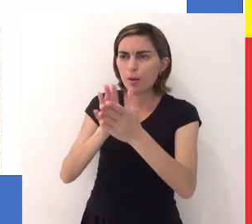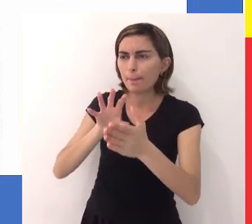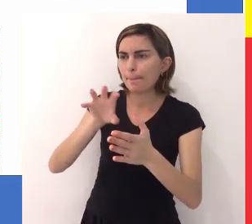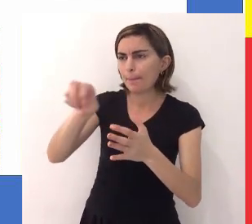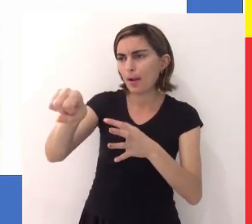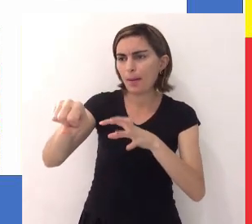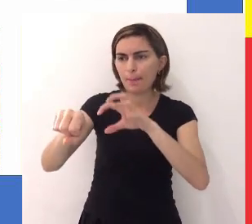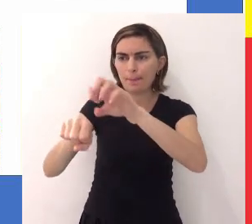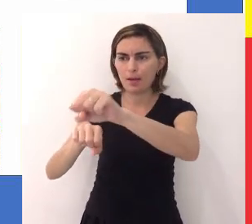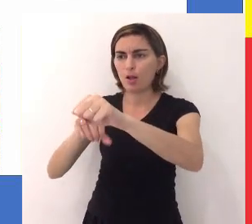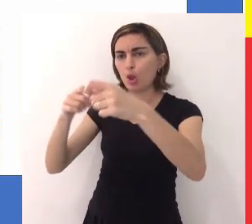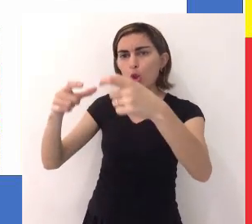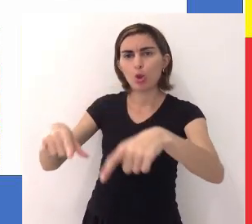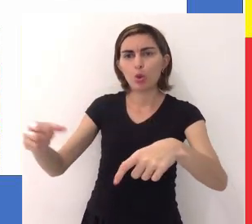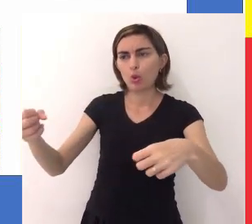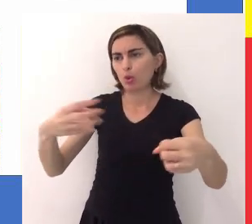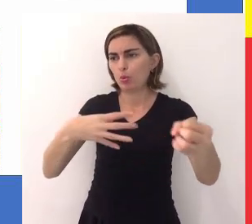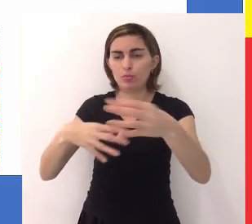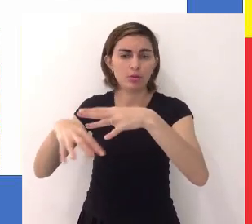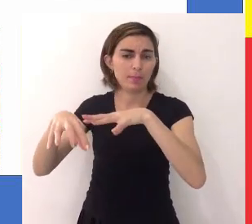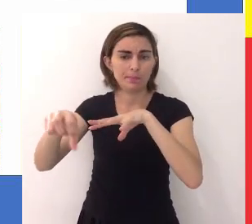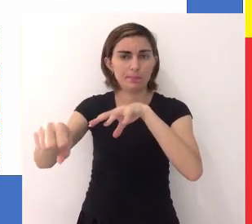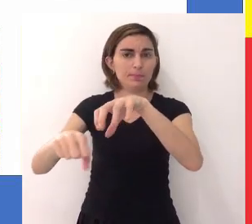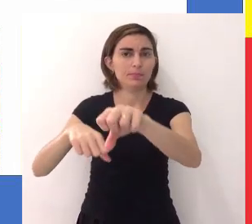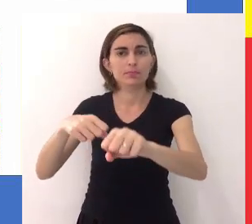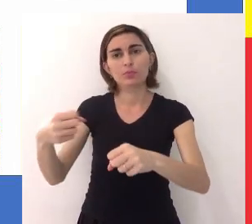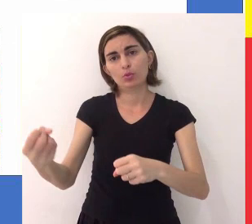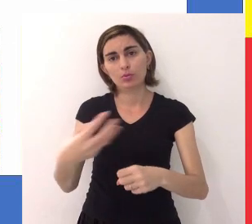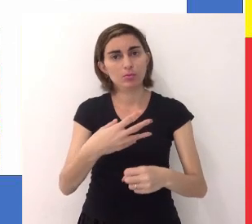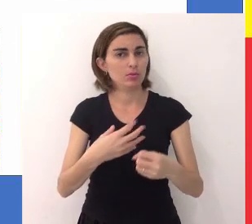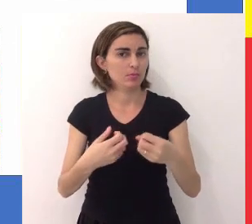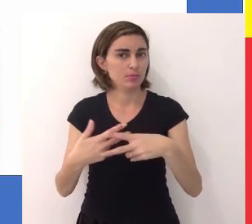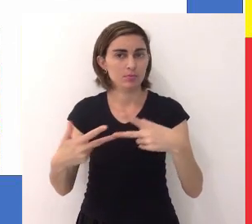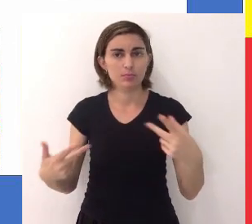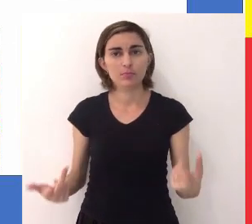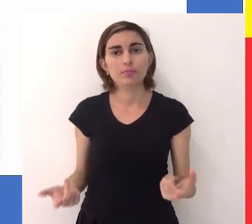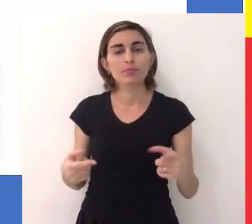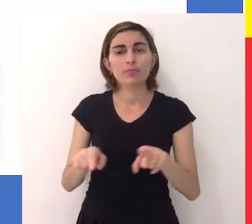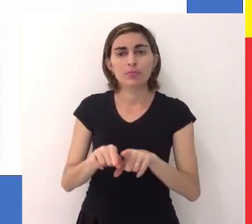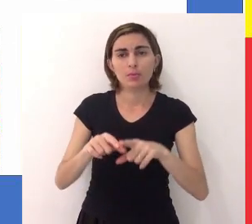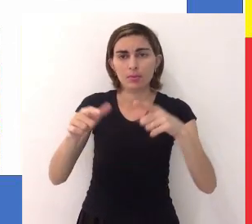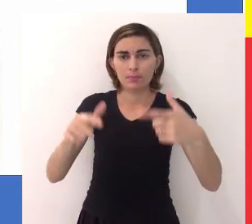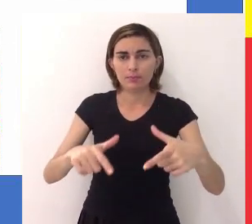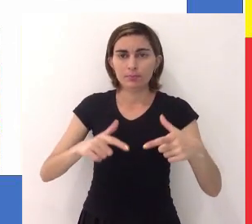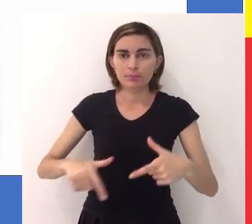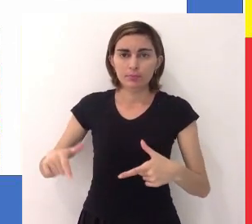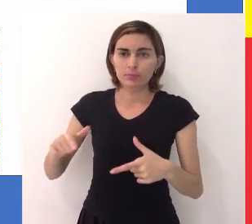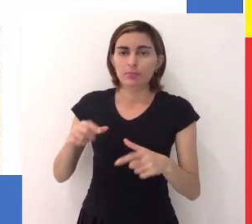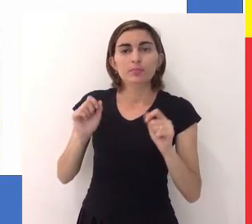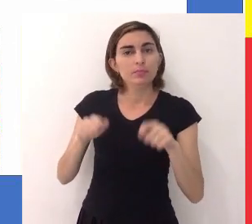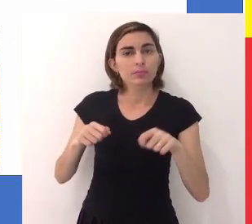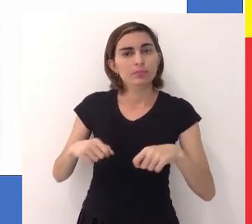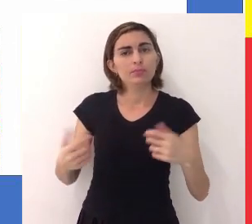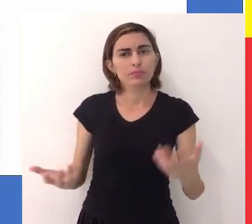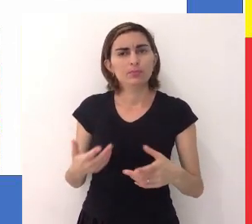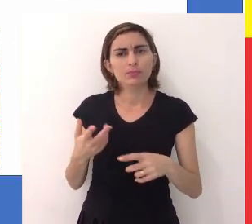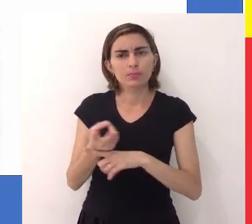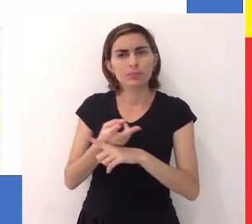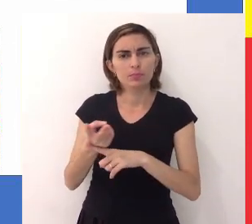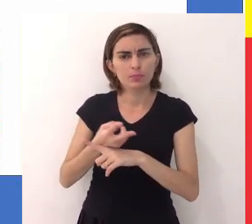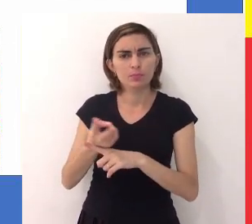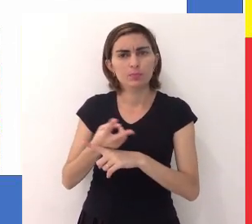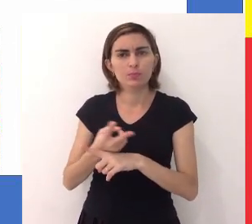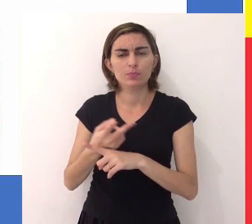embarcações e achando novos ambientes, ele também conquista novos territórios, tá? Esses territórios conquistados, eles podem agora ser